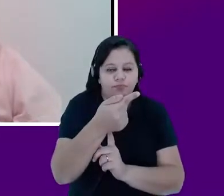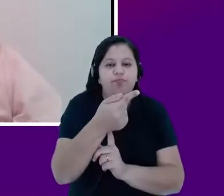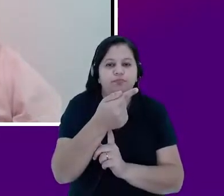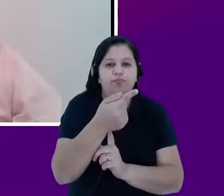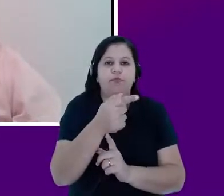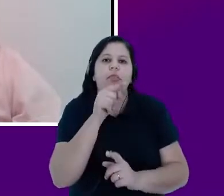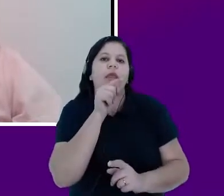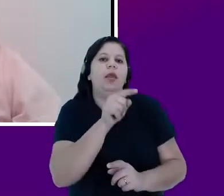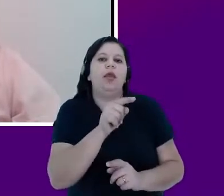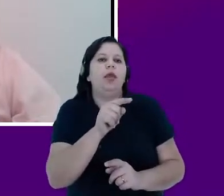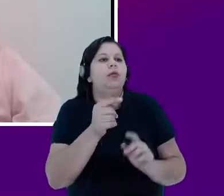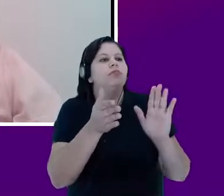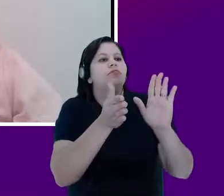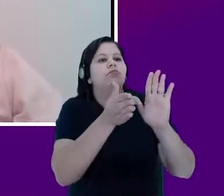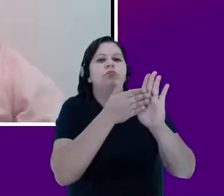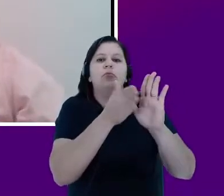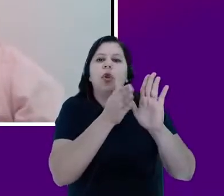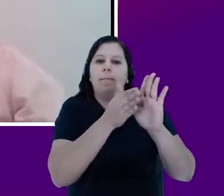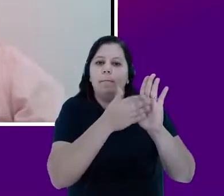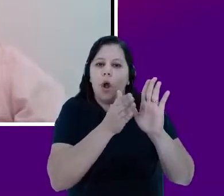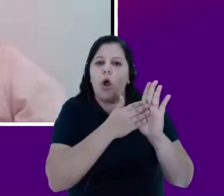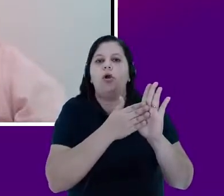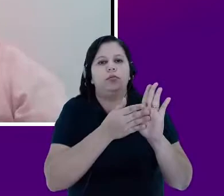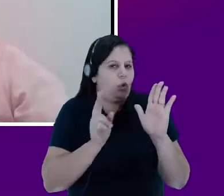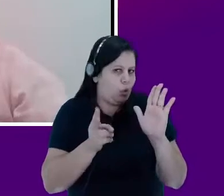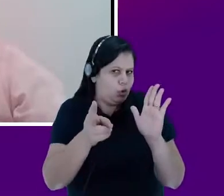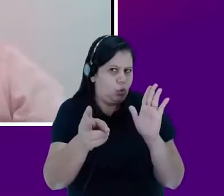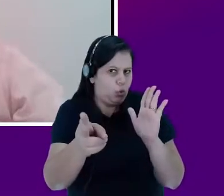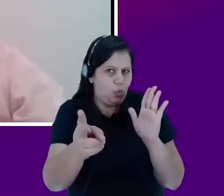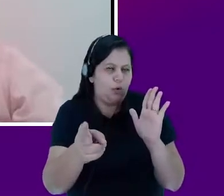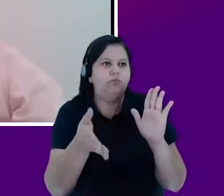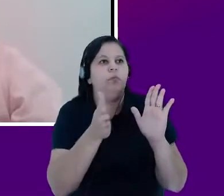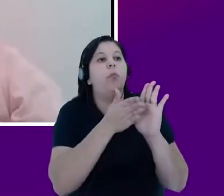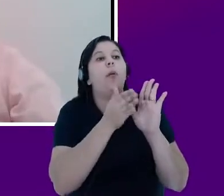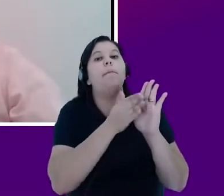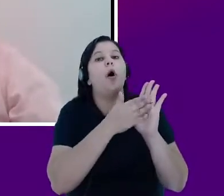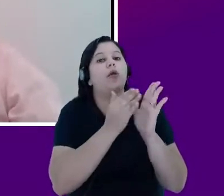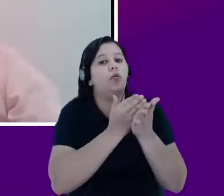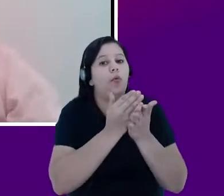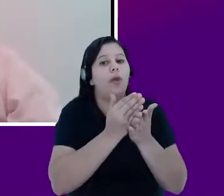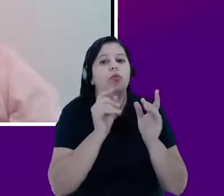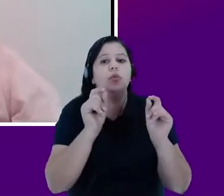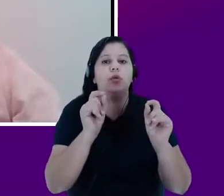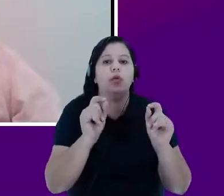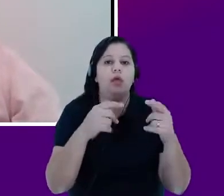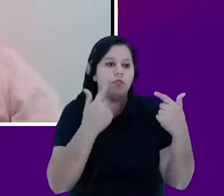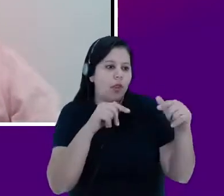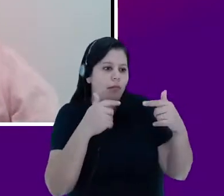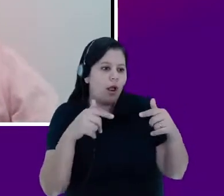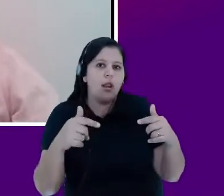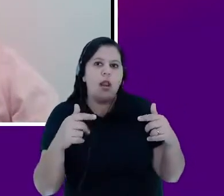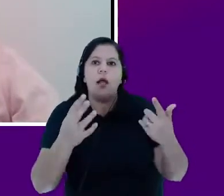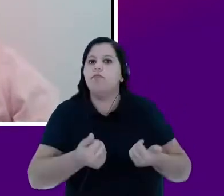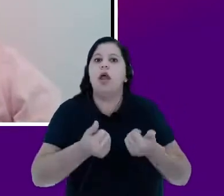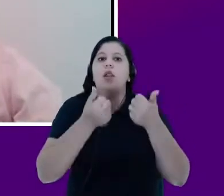como objetivo, né, e continua reverberando esse objetivo, trabalhar sobre melhores práticas do